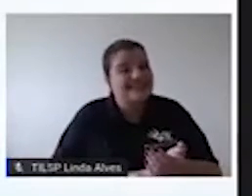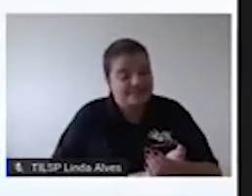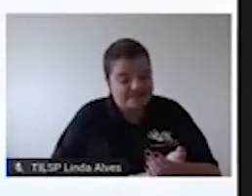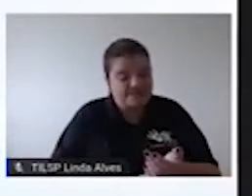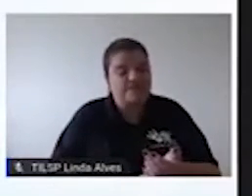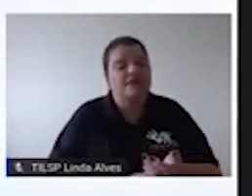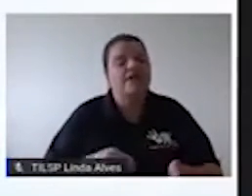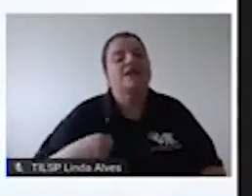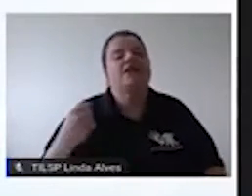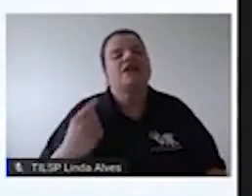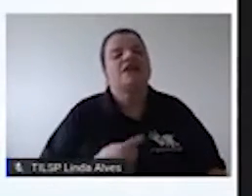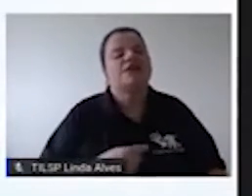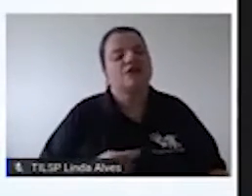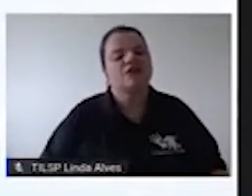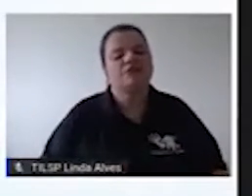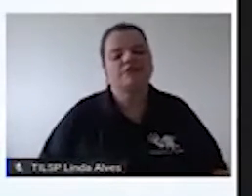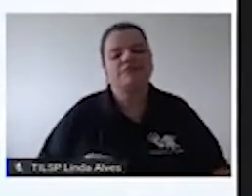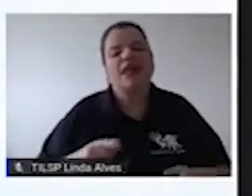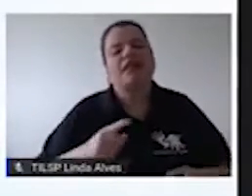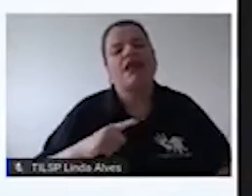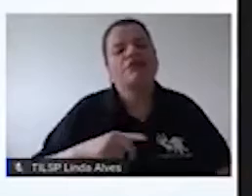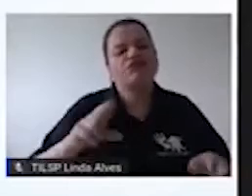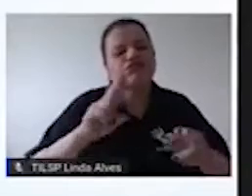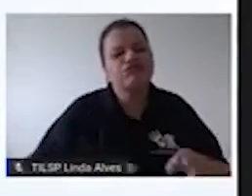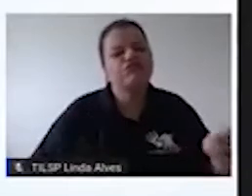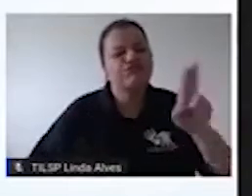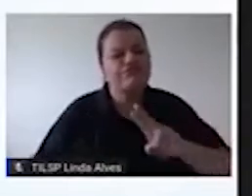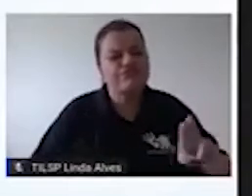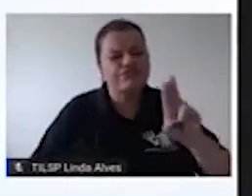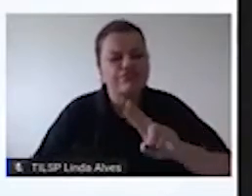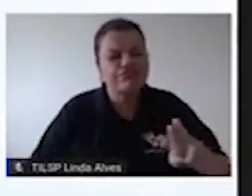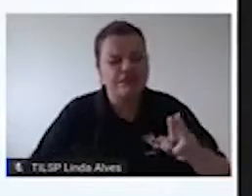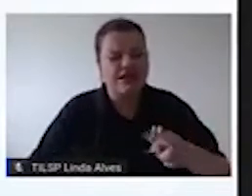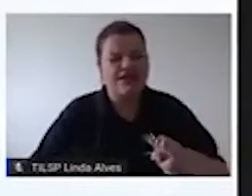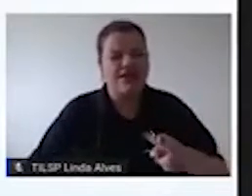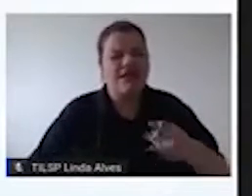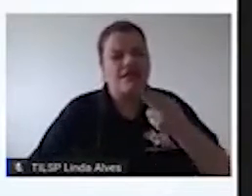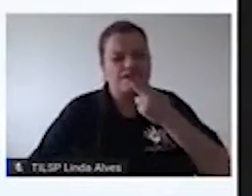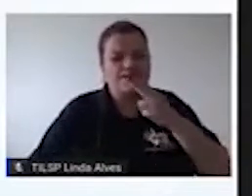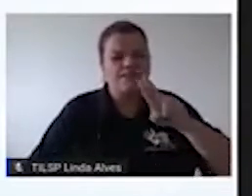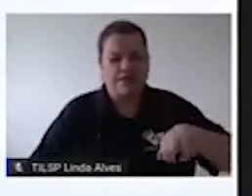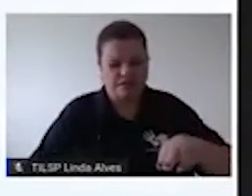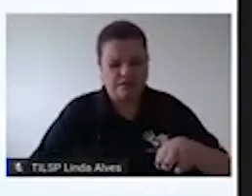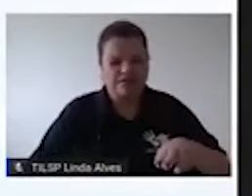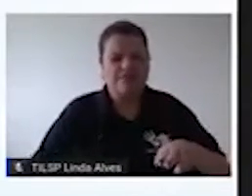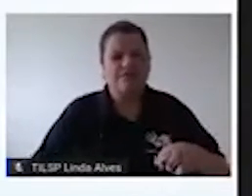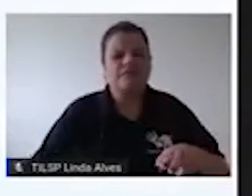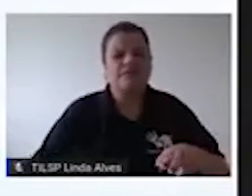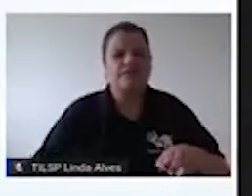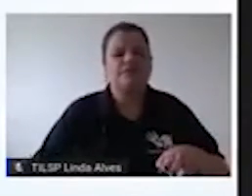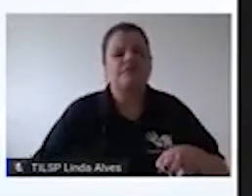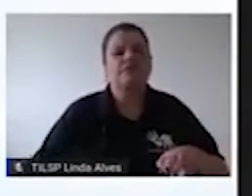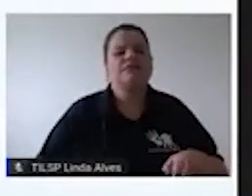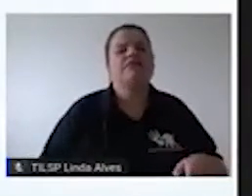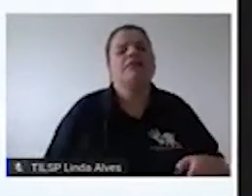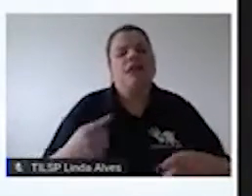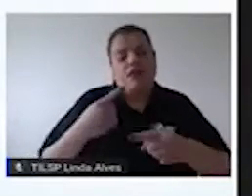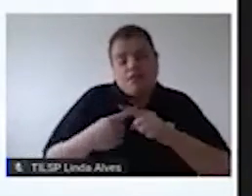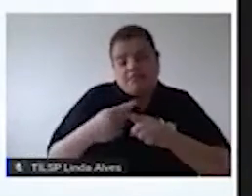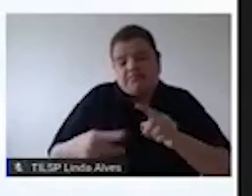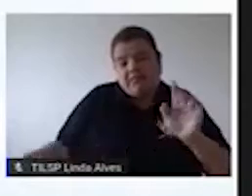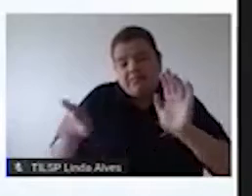a gente tem utilizado como ferramenta, obviamente junto com os elementos da própria